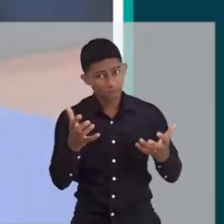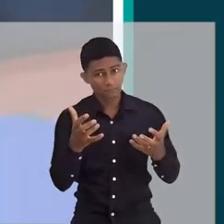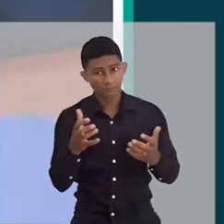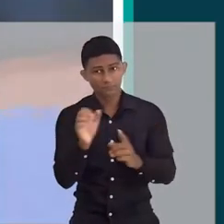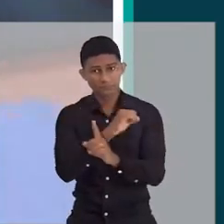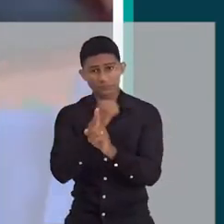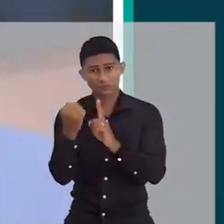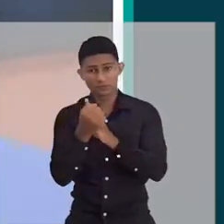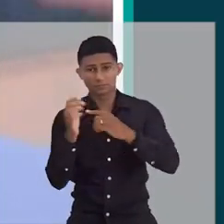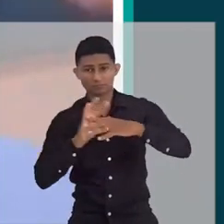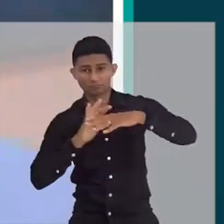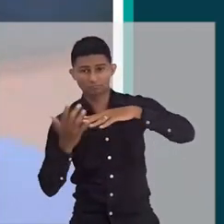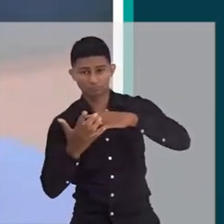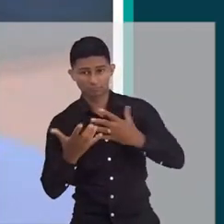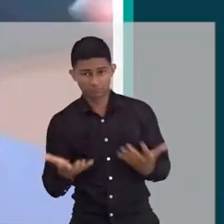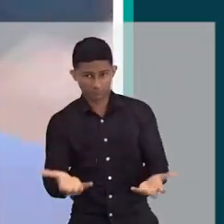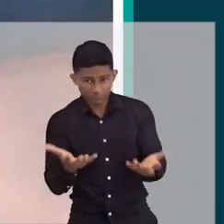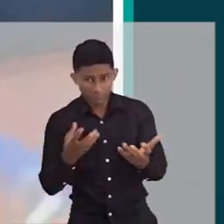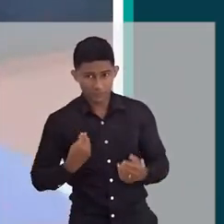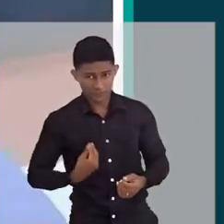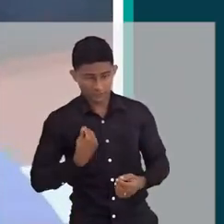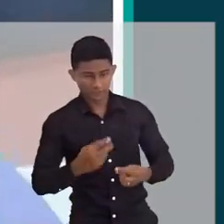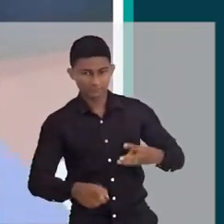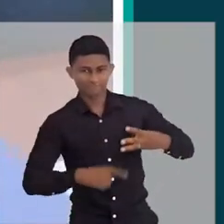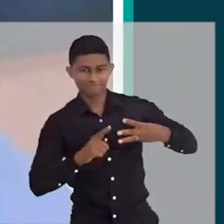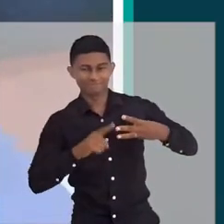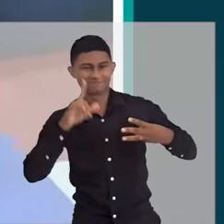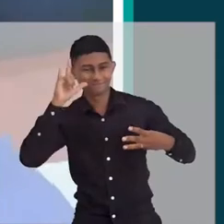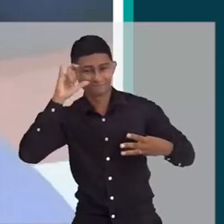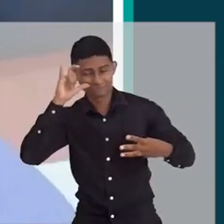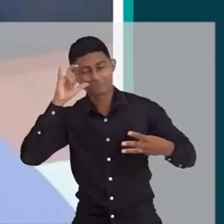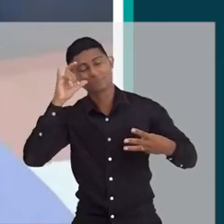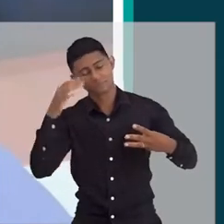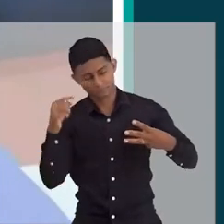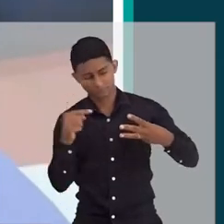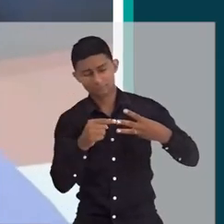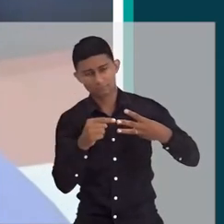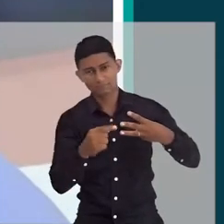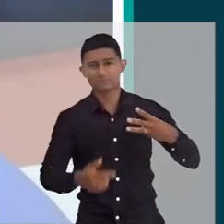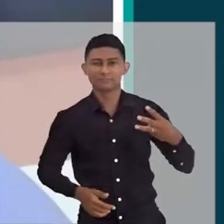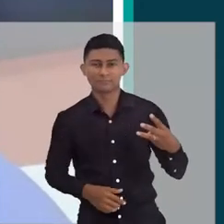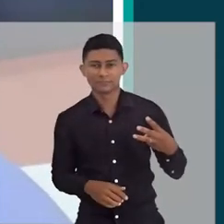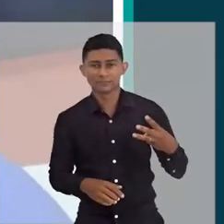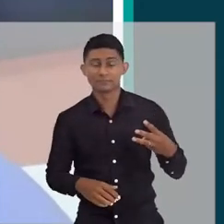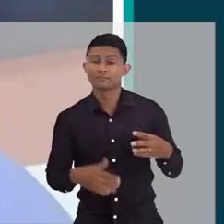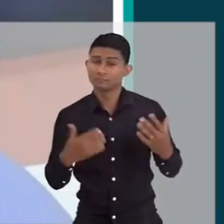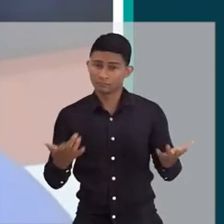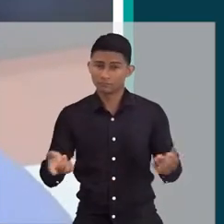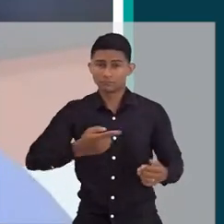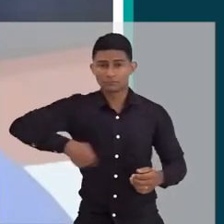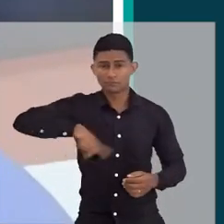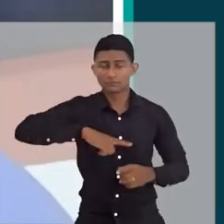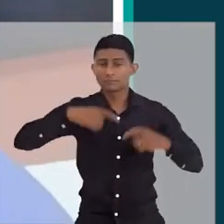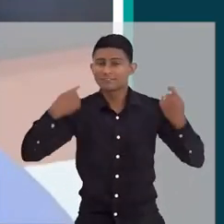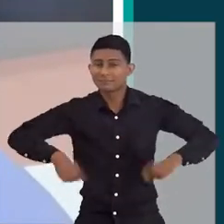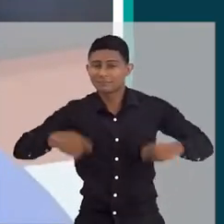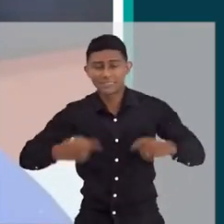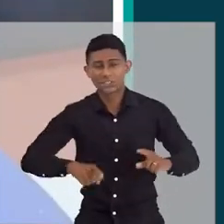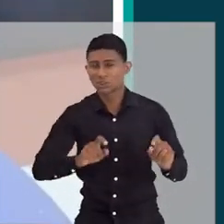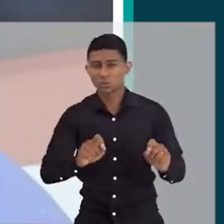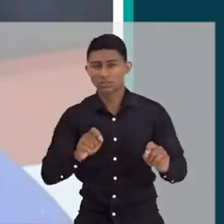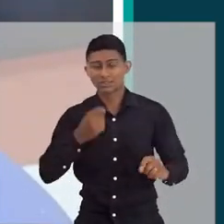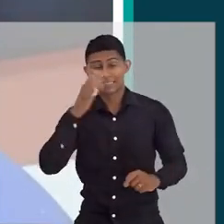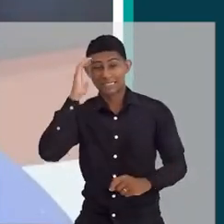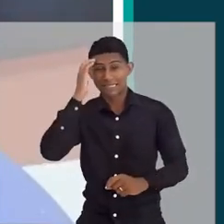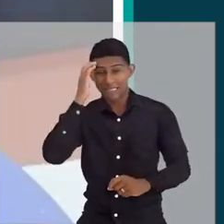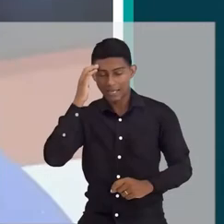no sistema internáutico, tem que estar no Instagram. Então, assim, a gente precisa somente